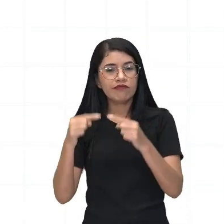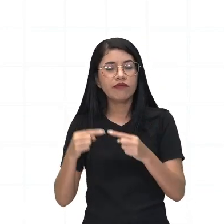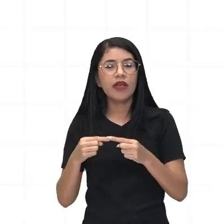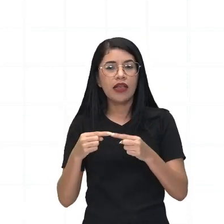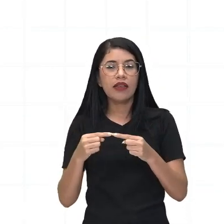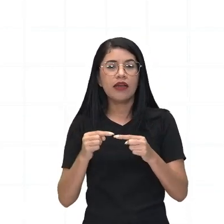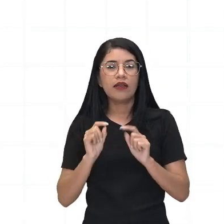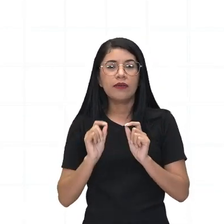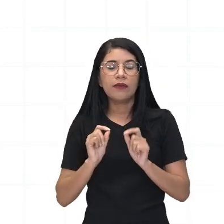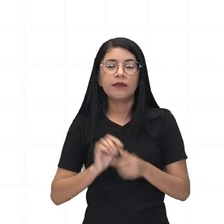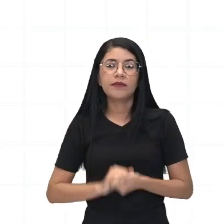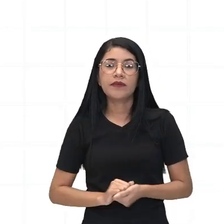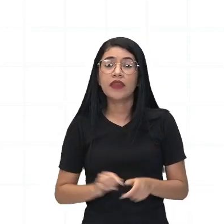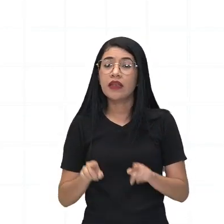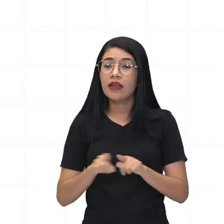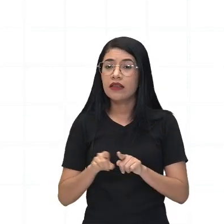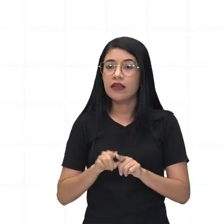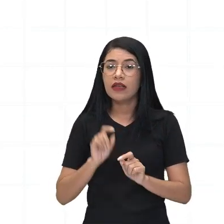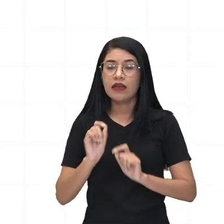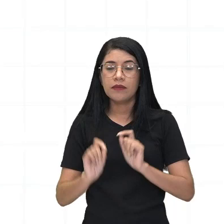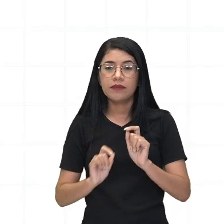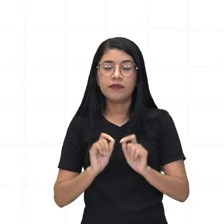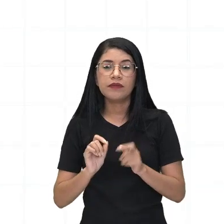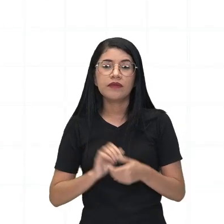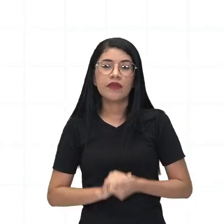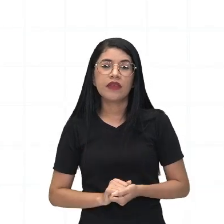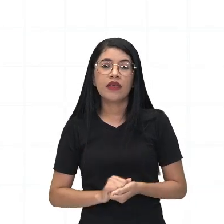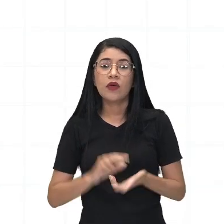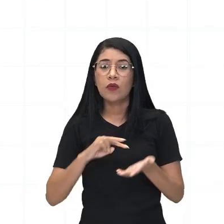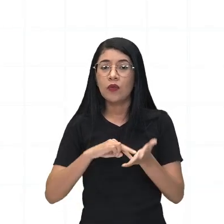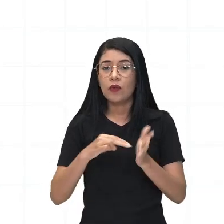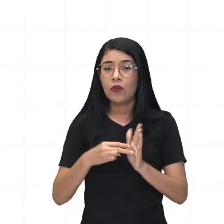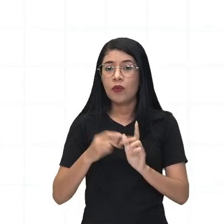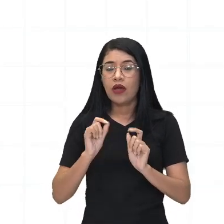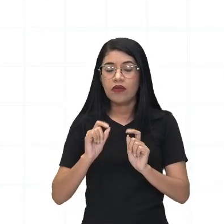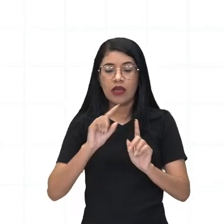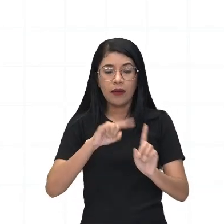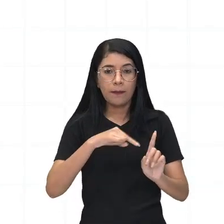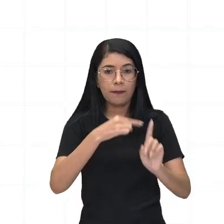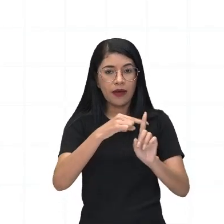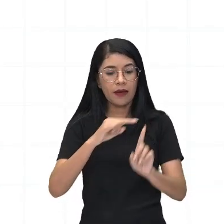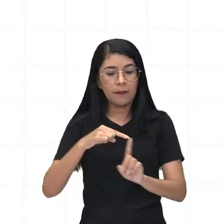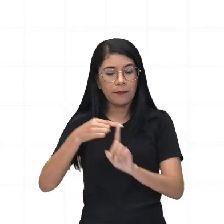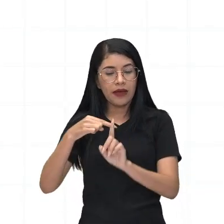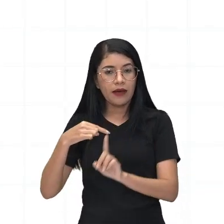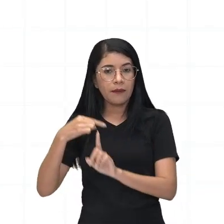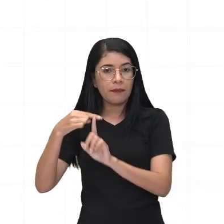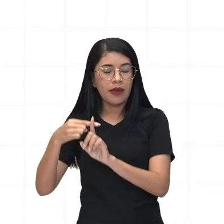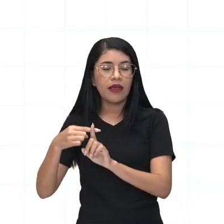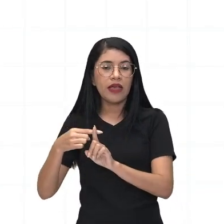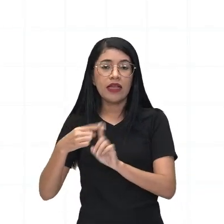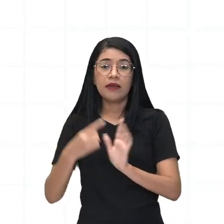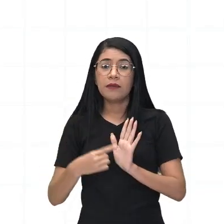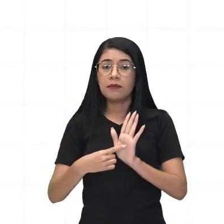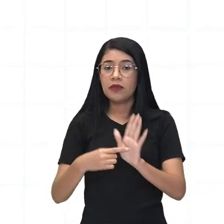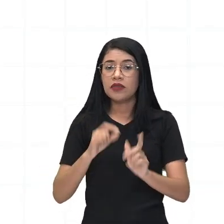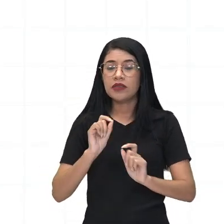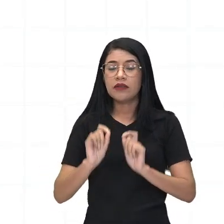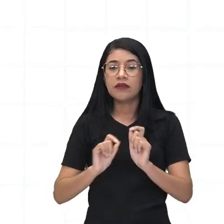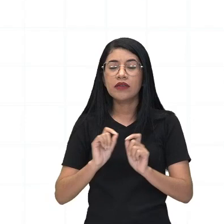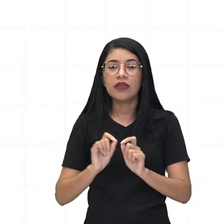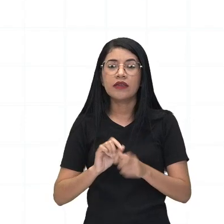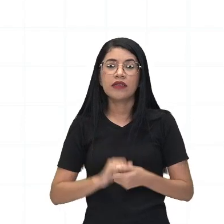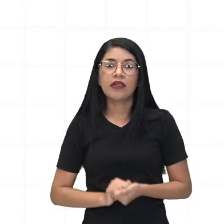escrevendo, mas também, já que o sentido é aditivo, ora, ele quer mostrar toda